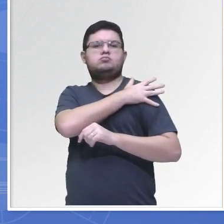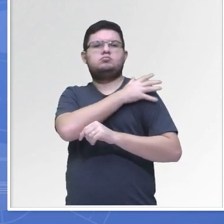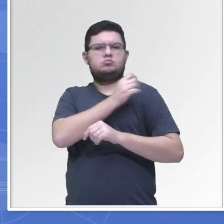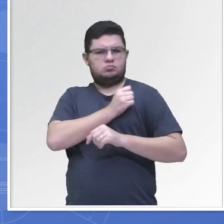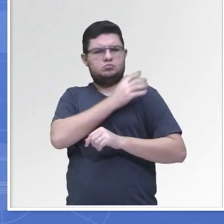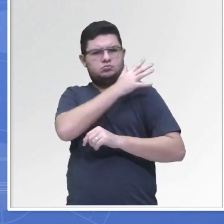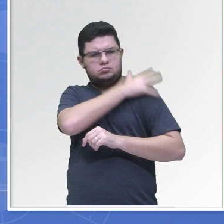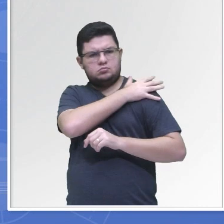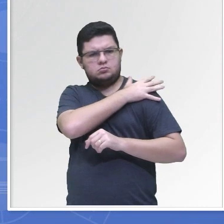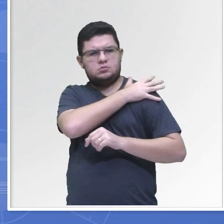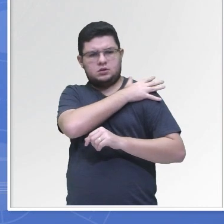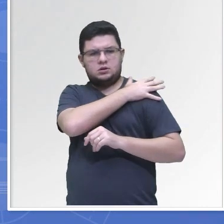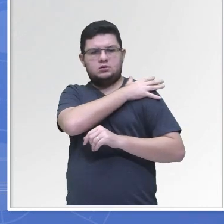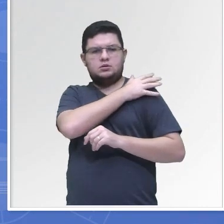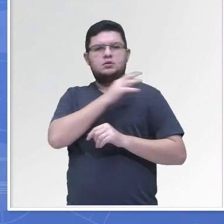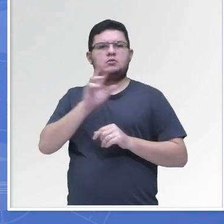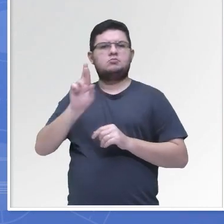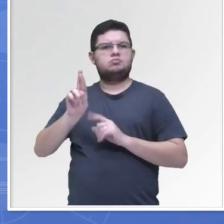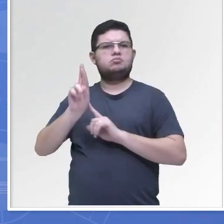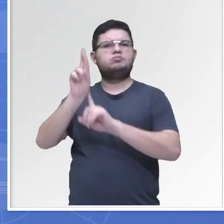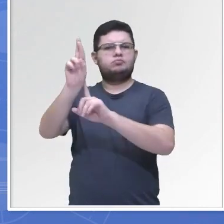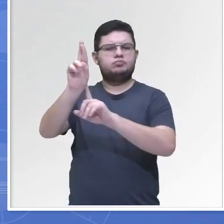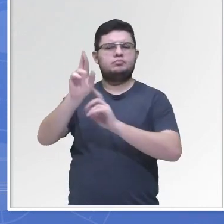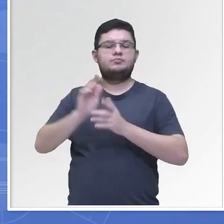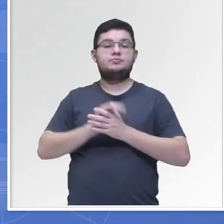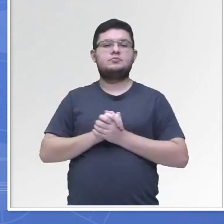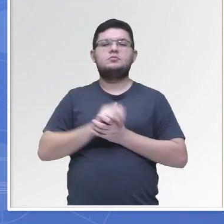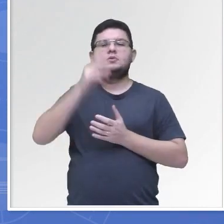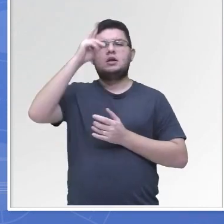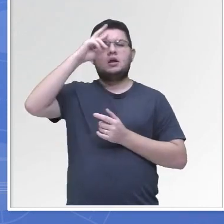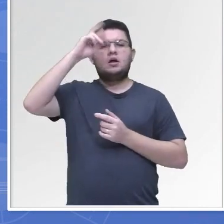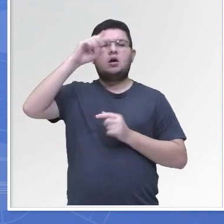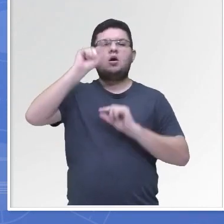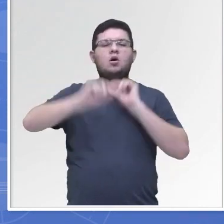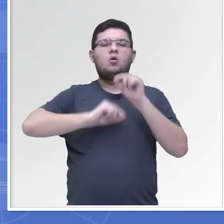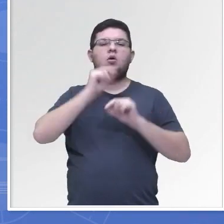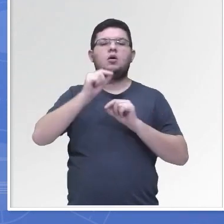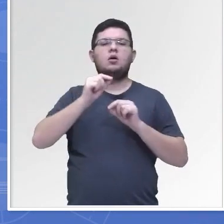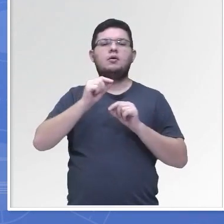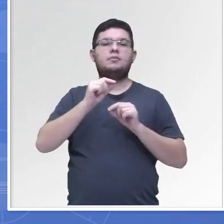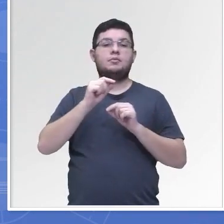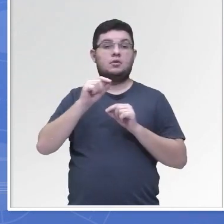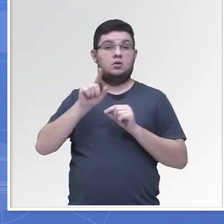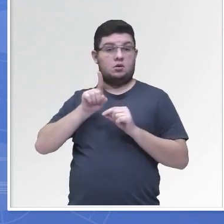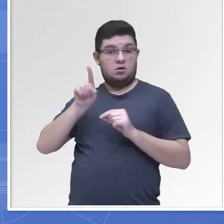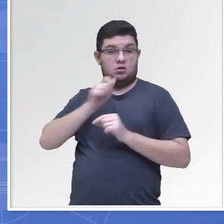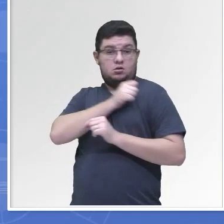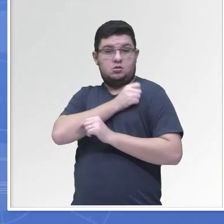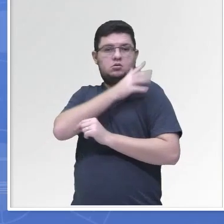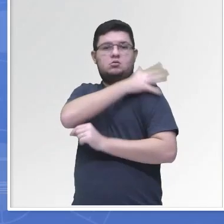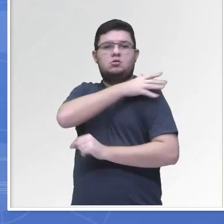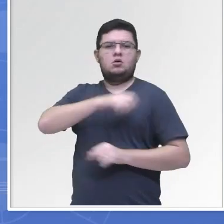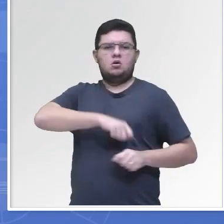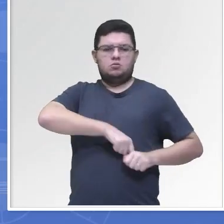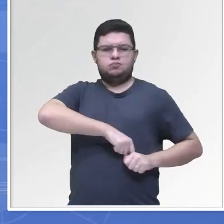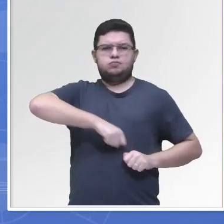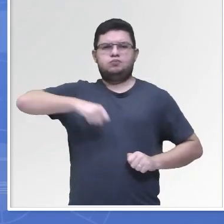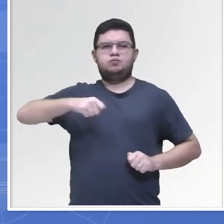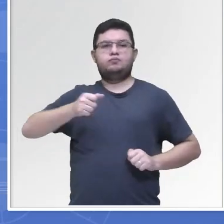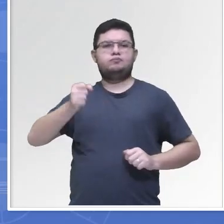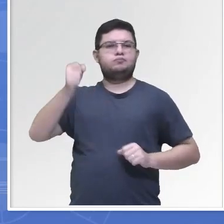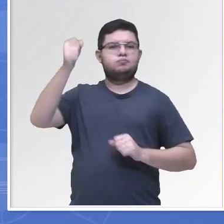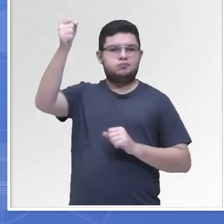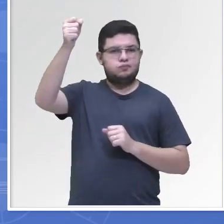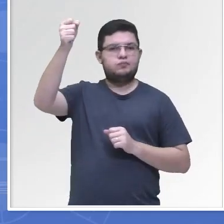como vocês devem lembrar, quem proclama, quem inicia o processo republicano são os militares, que desde